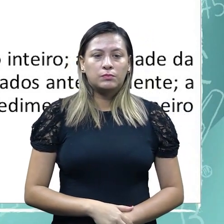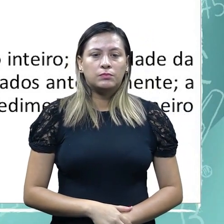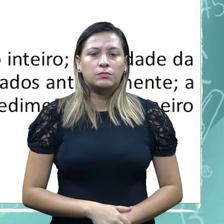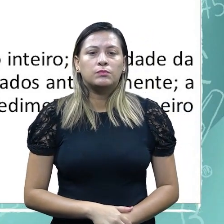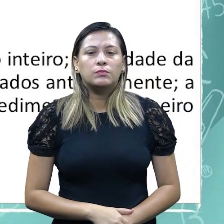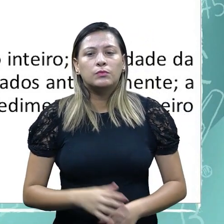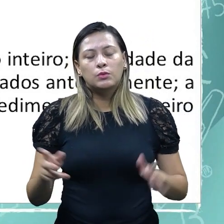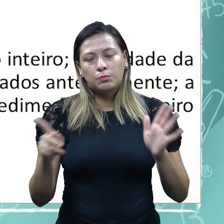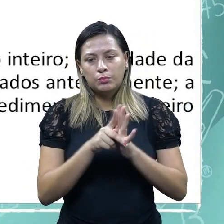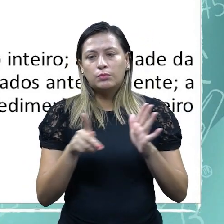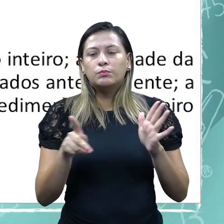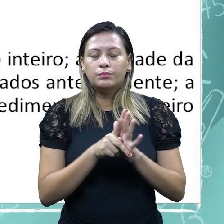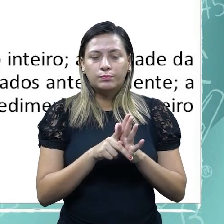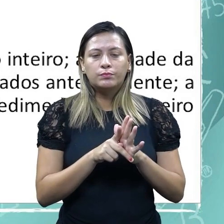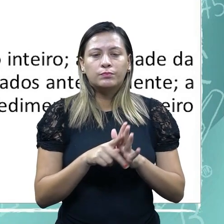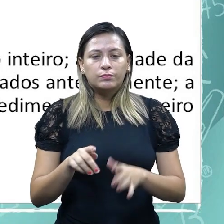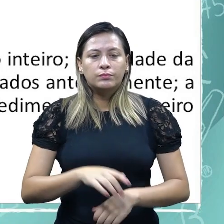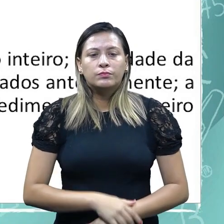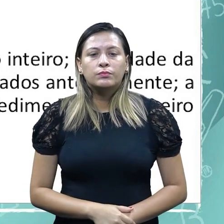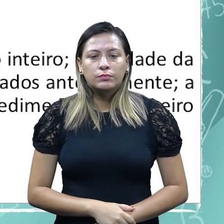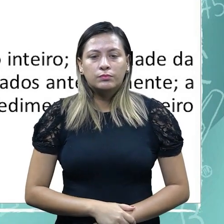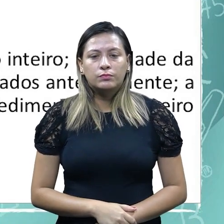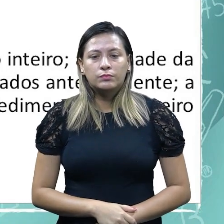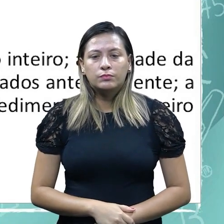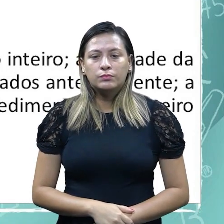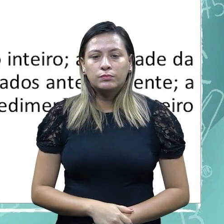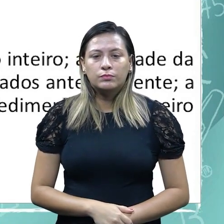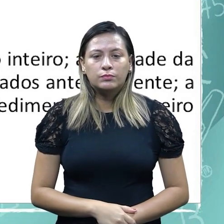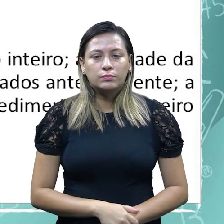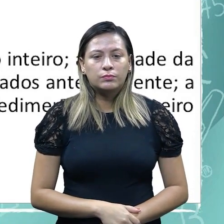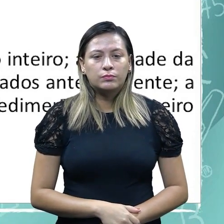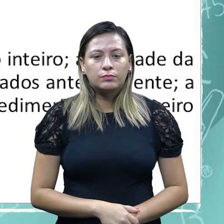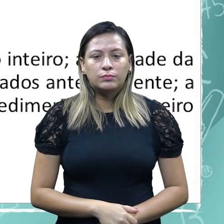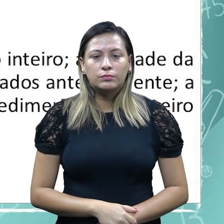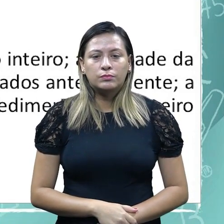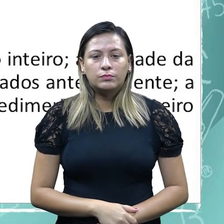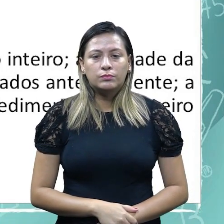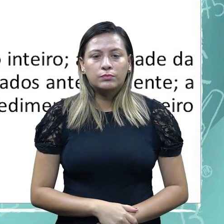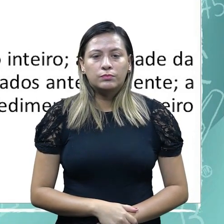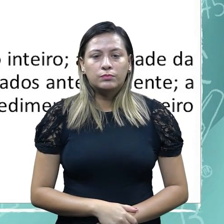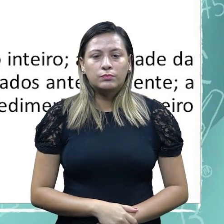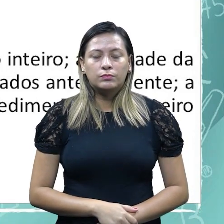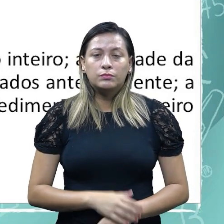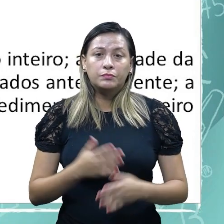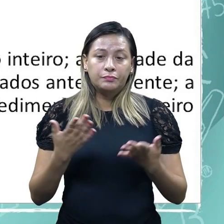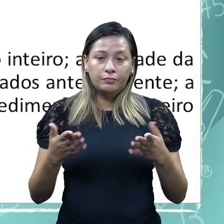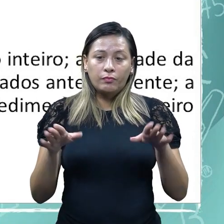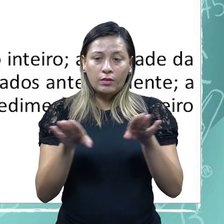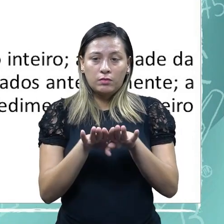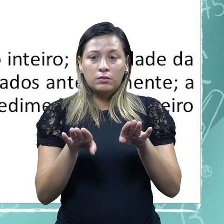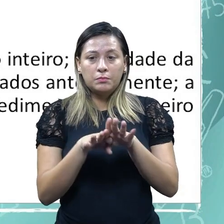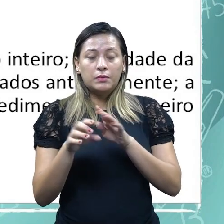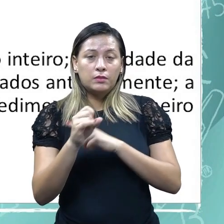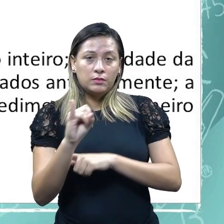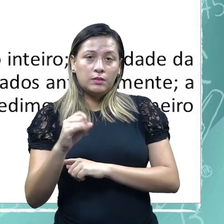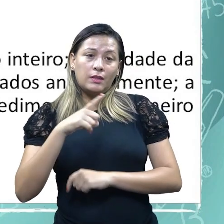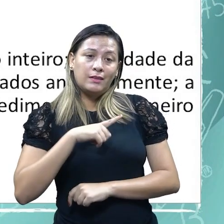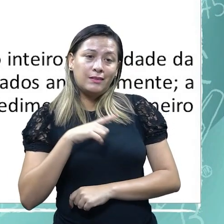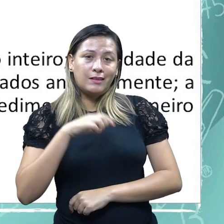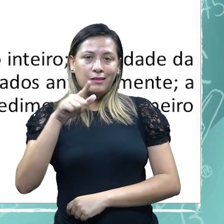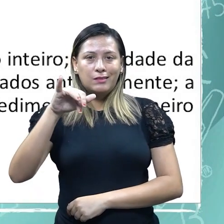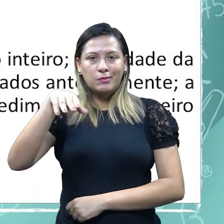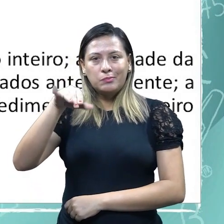nulidade da citação não determina a nulidade da petição inicial. E muito menos se tiver alguma